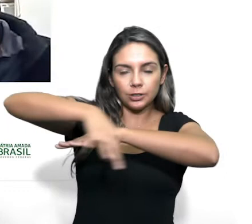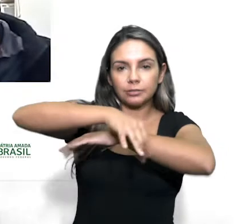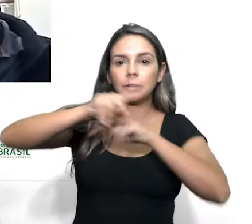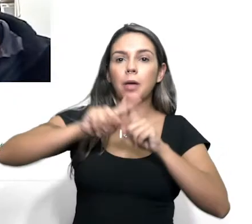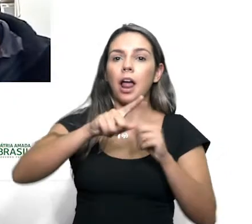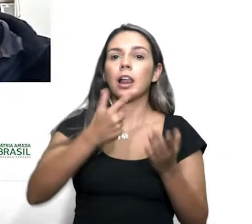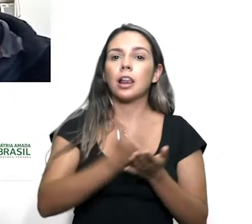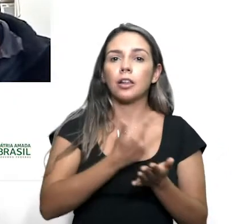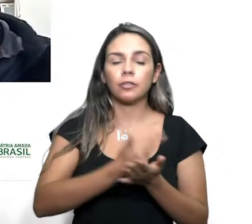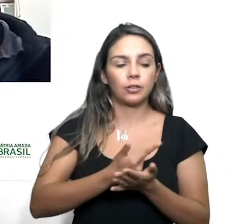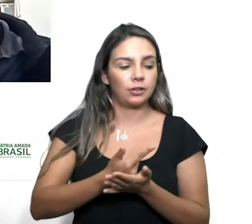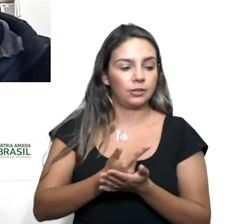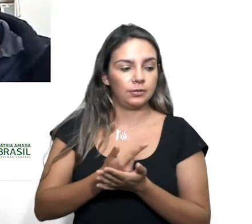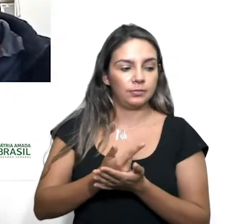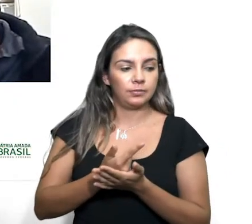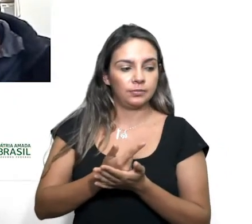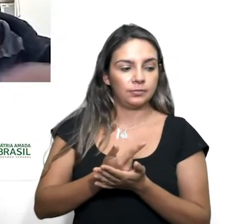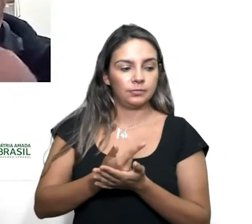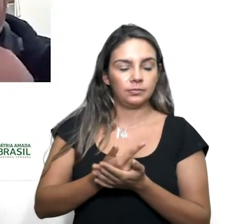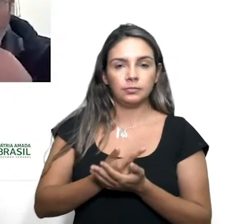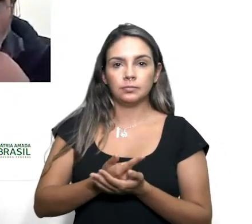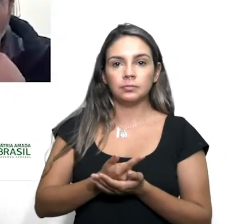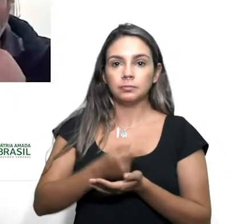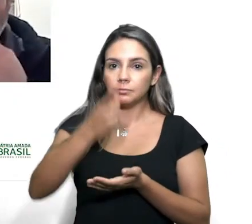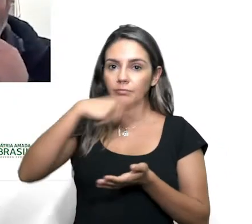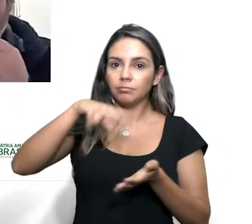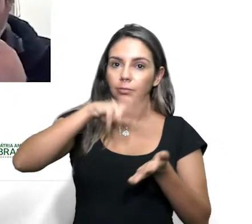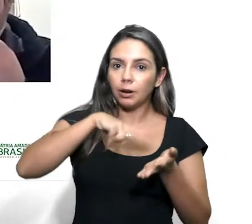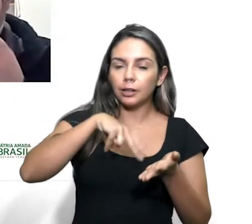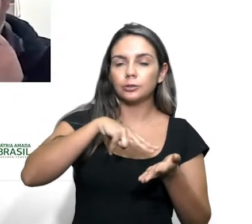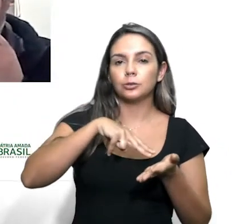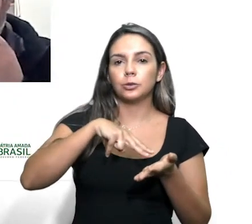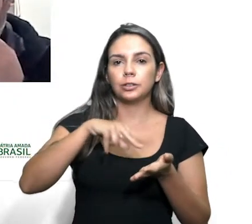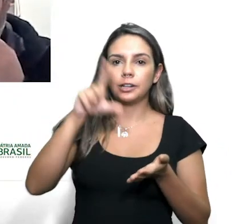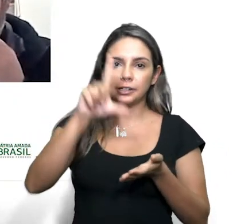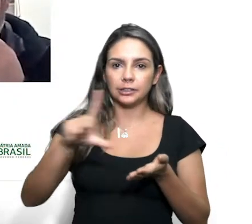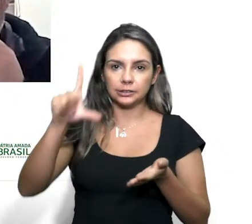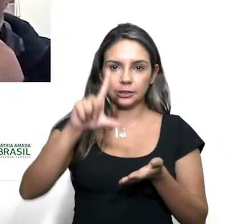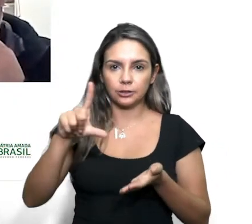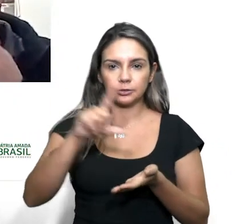por leitores, digamos, de literatura, mas muito por